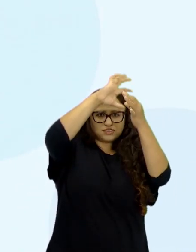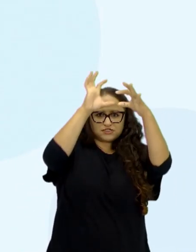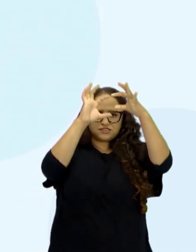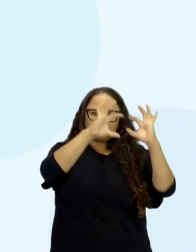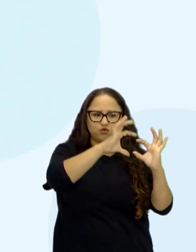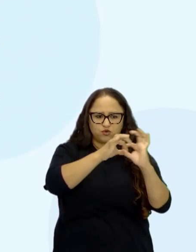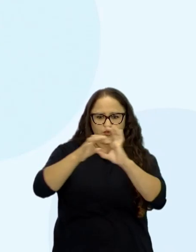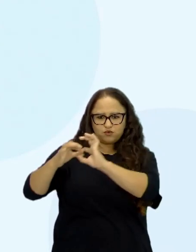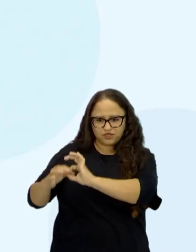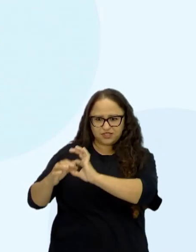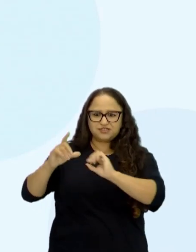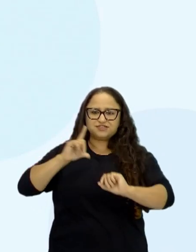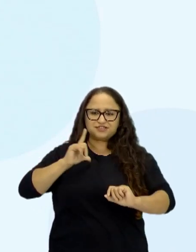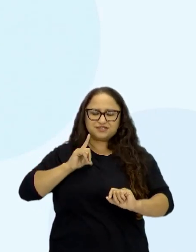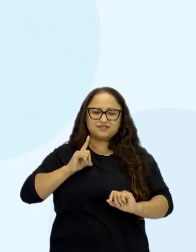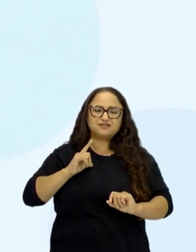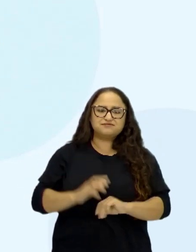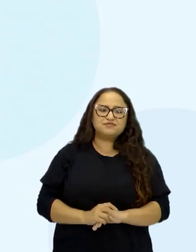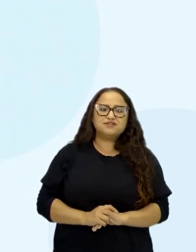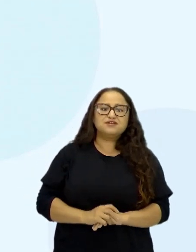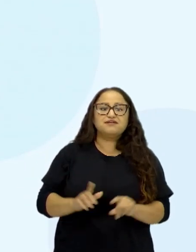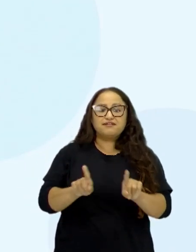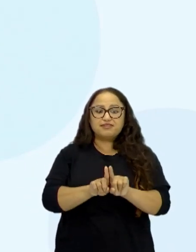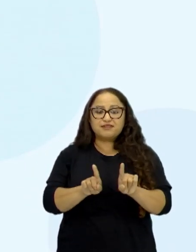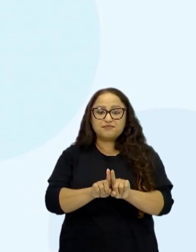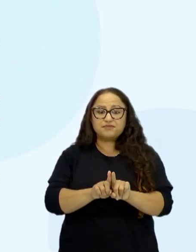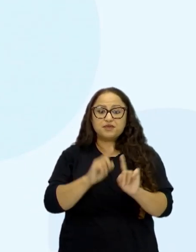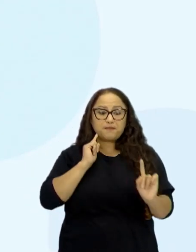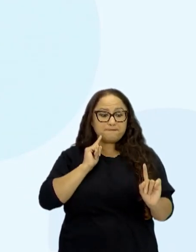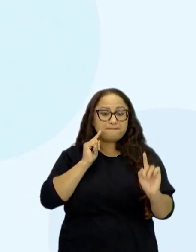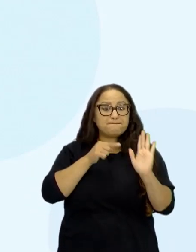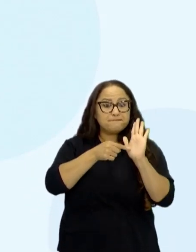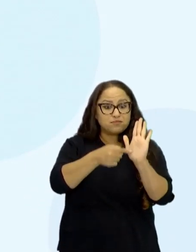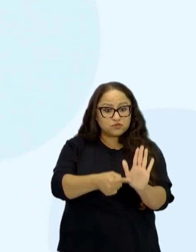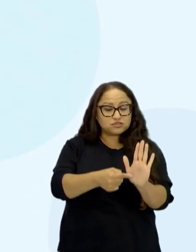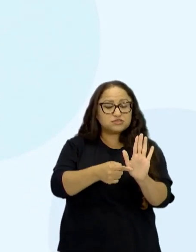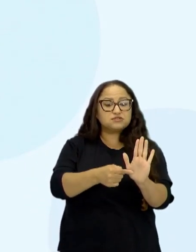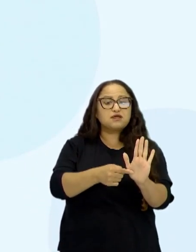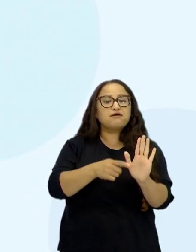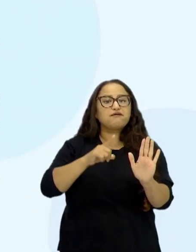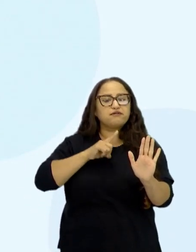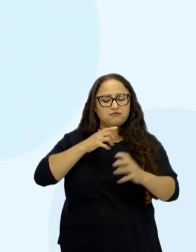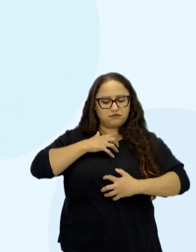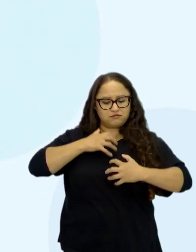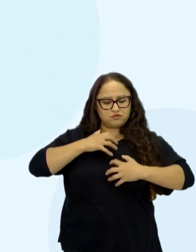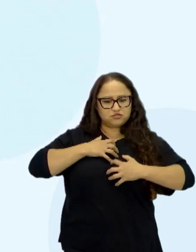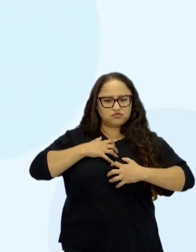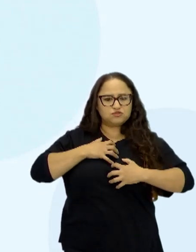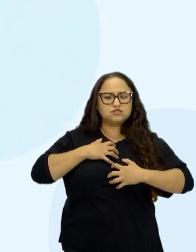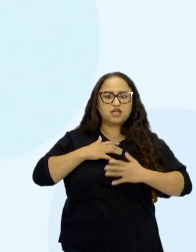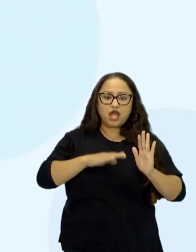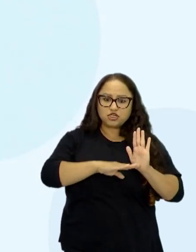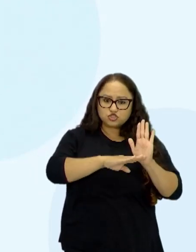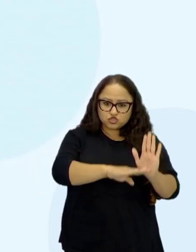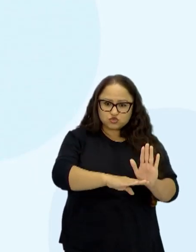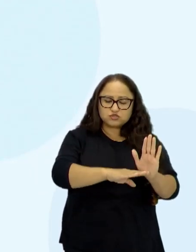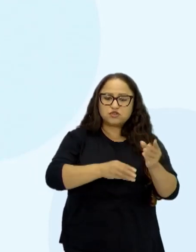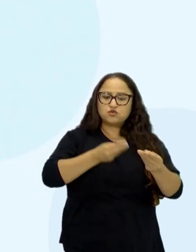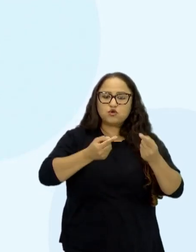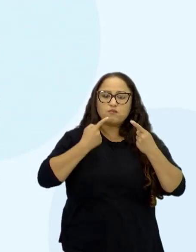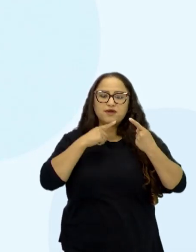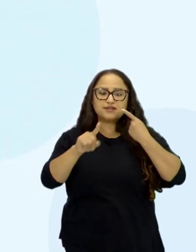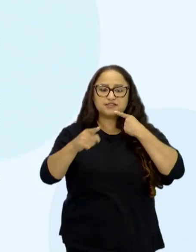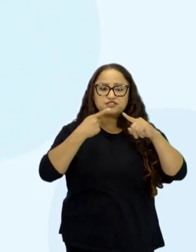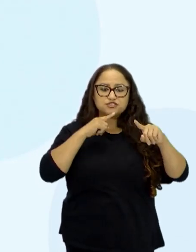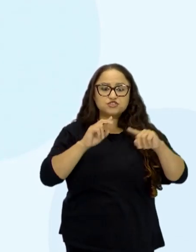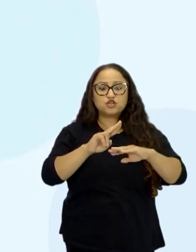de pontuação, grafia, etc. Identificar se as expressões contribuem para os efeitos e sentidos relativos à crítica ou